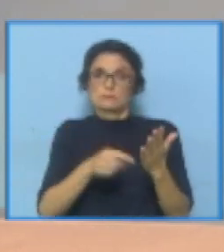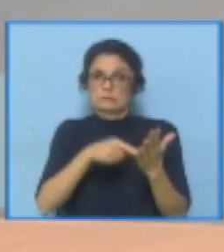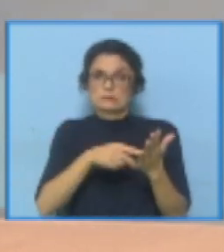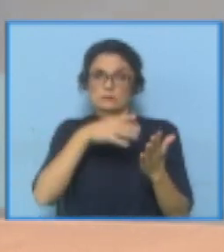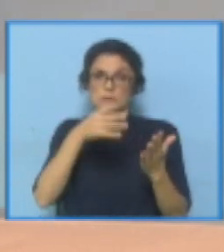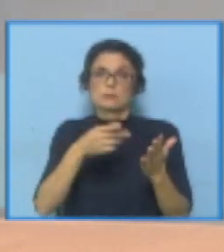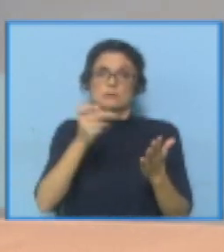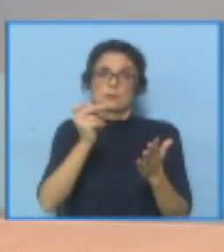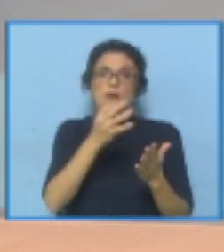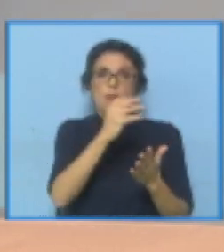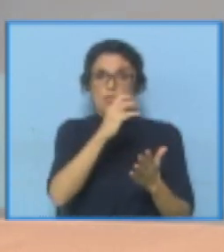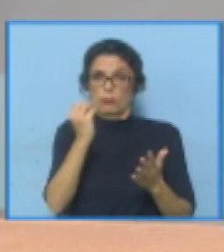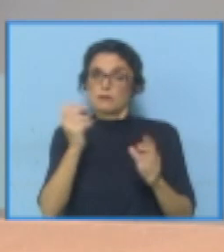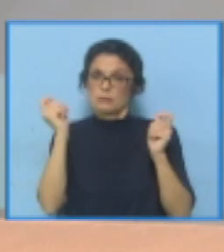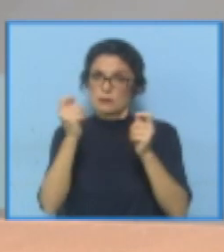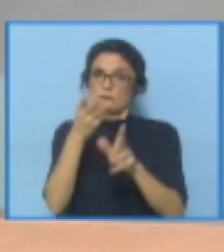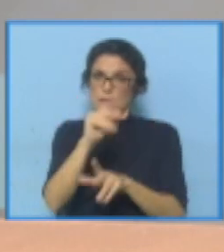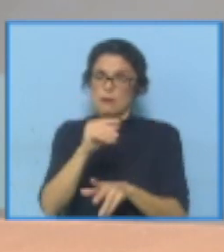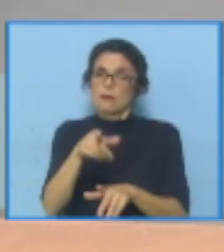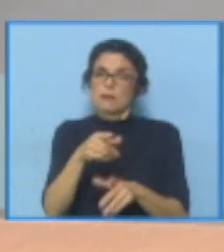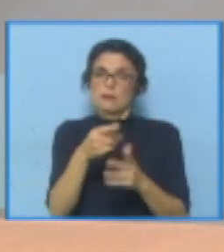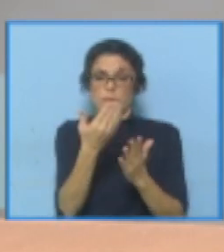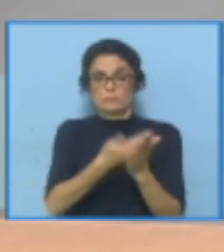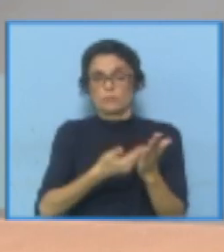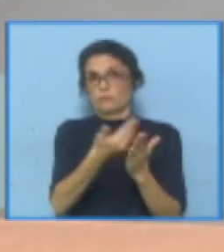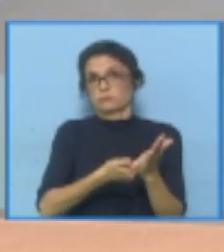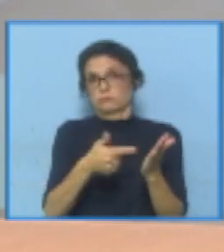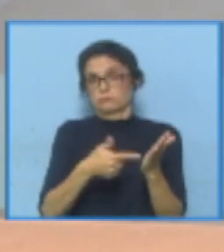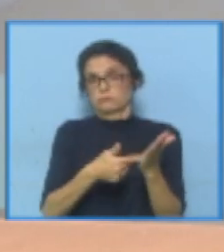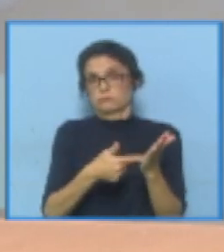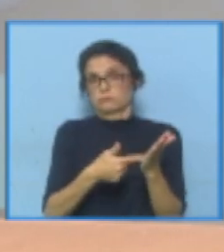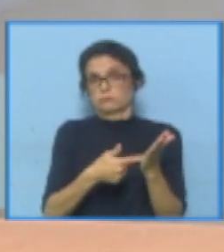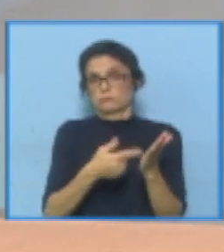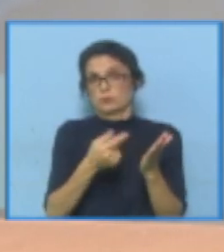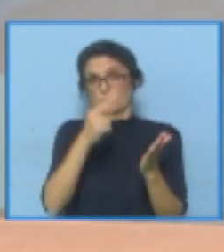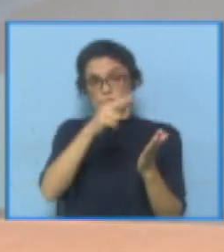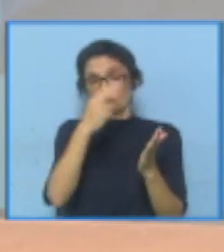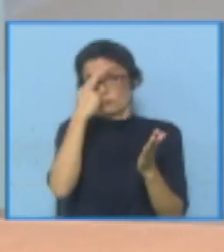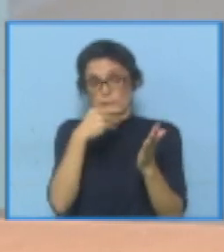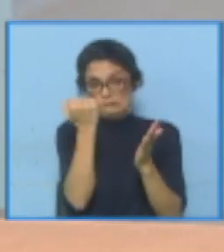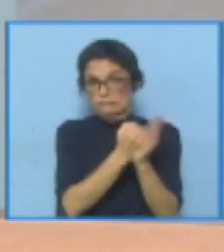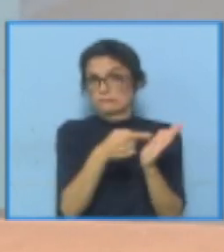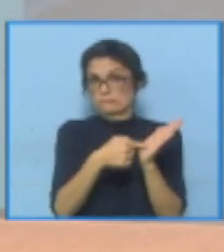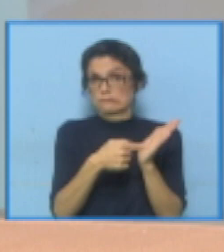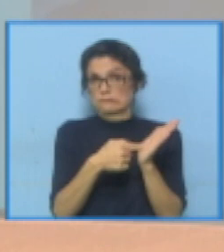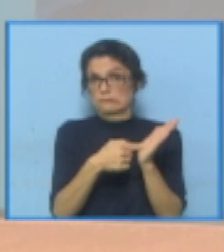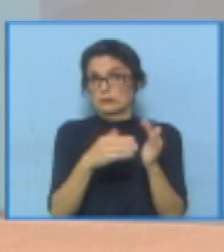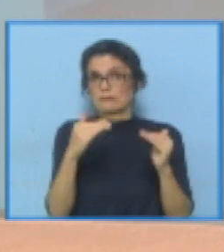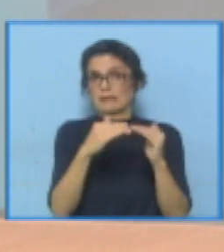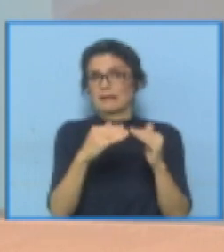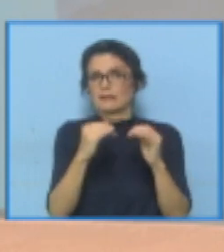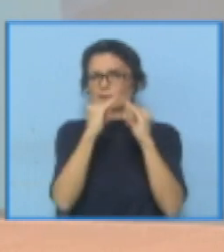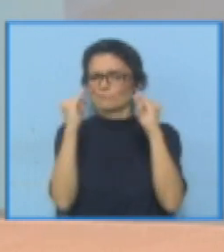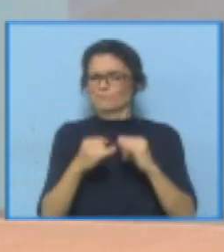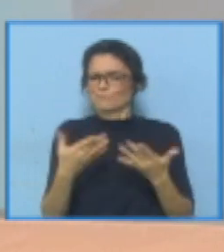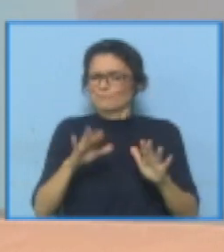é talvez o documento mais ratificado da história, a nível internacional, e continuamos a perceber que as